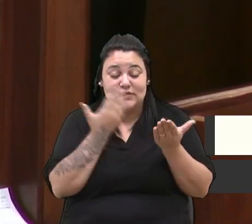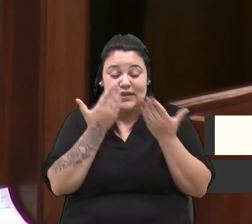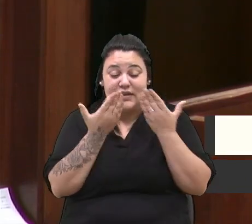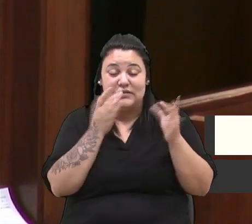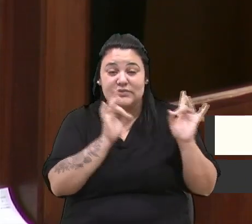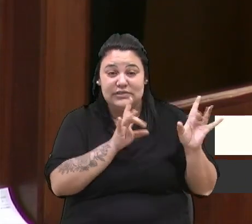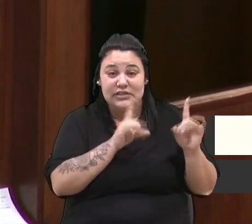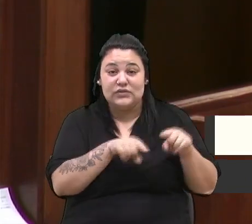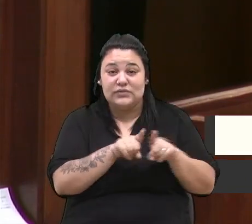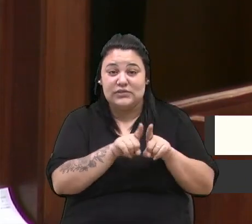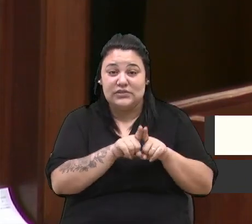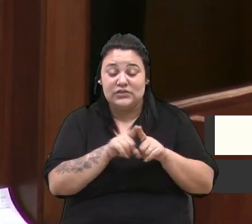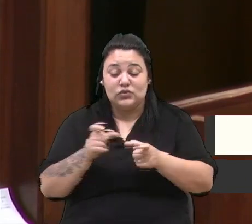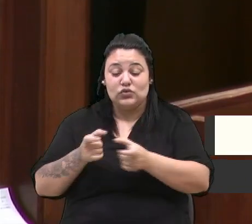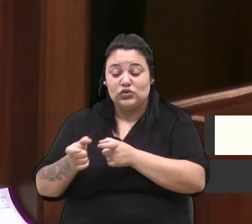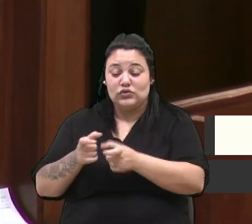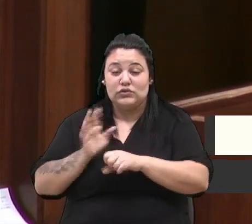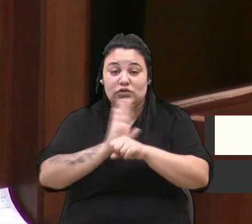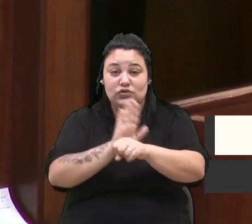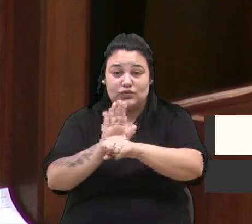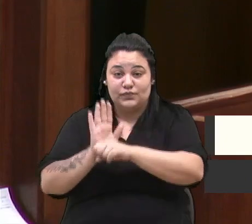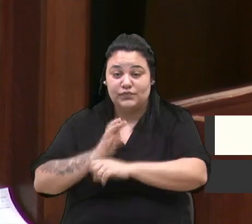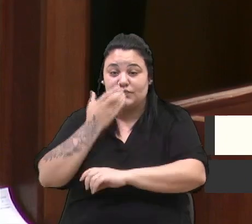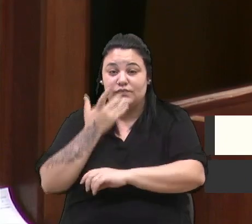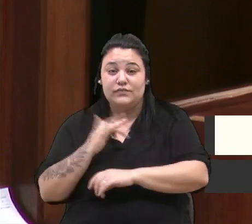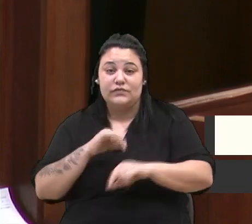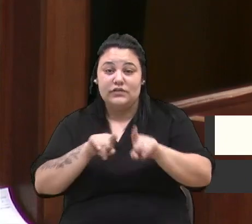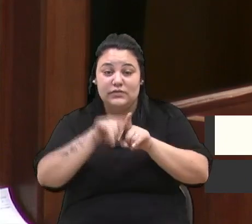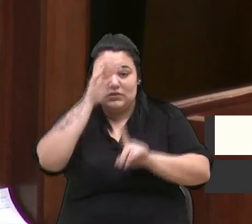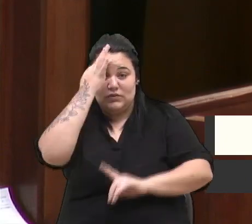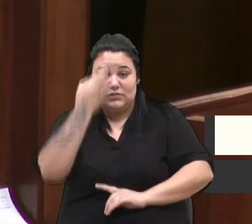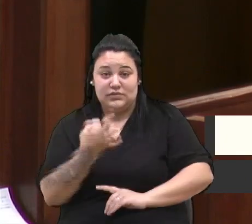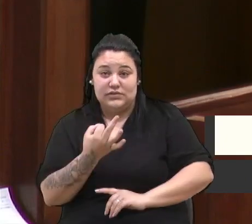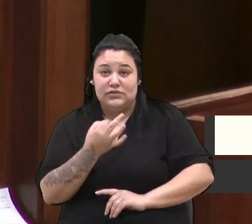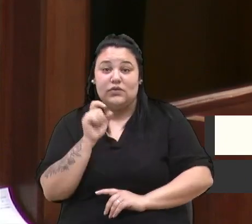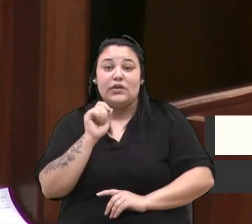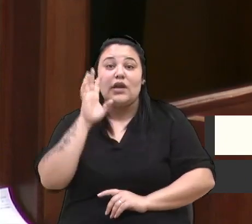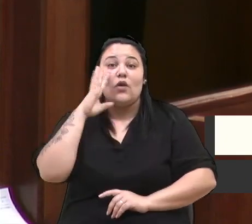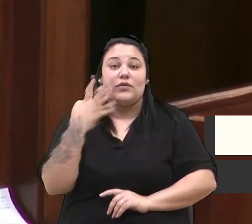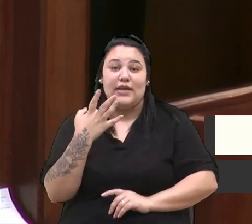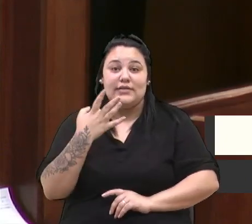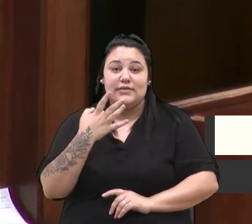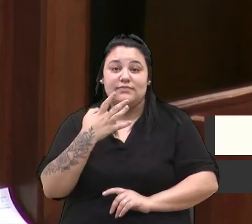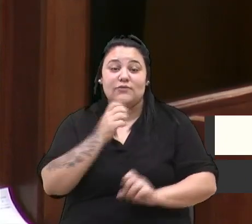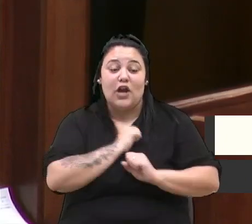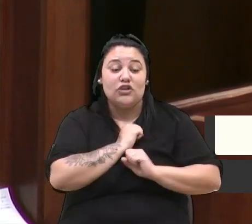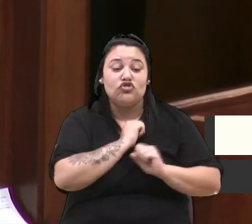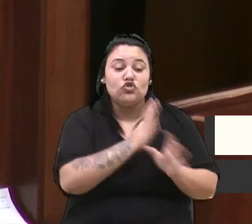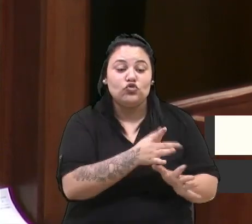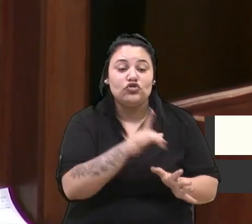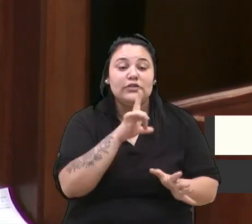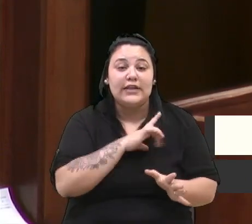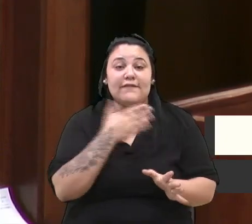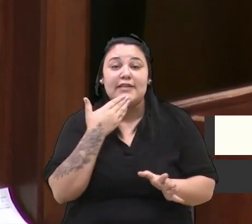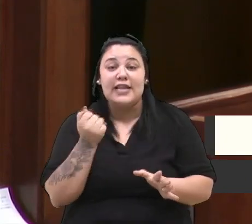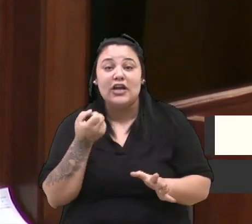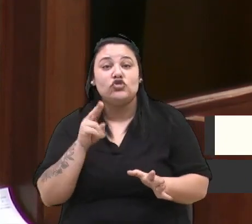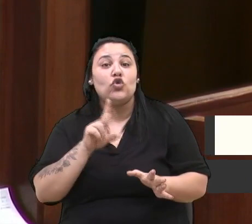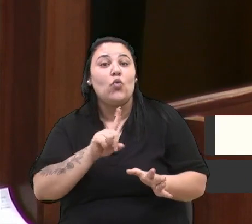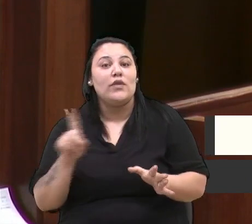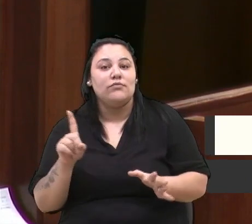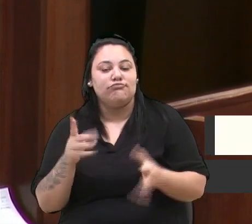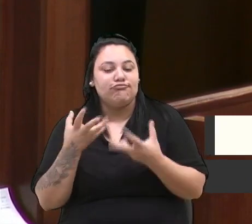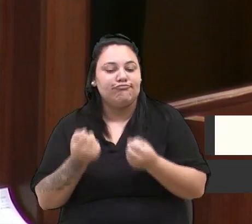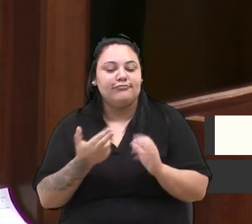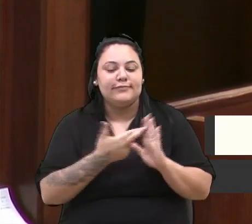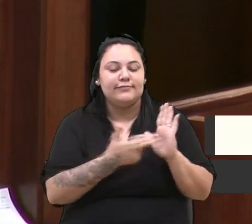especialistas, os jogos ajudam as crianças a entender as consequências de suas ações, a aceitar regras e aprender